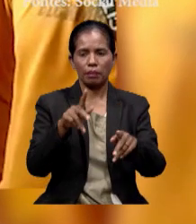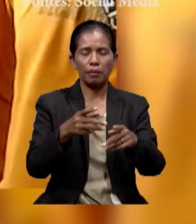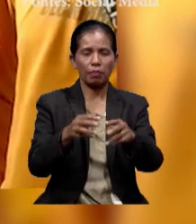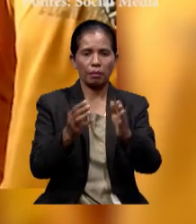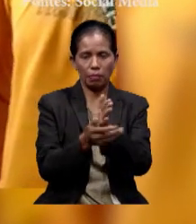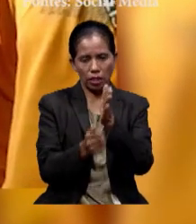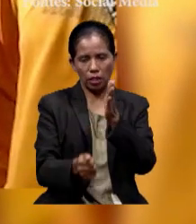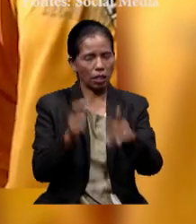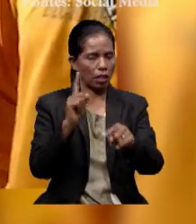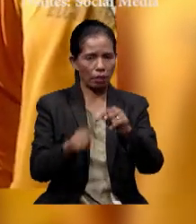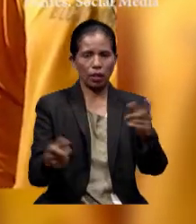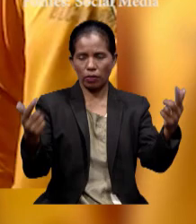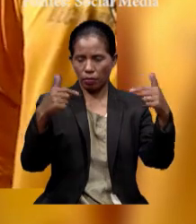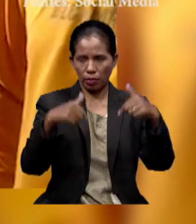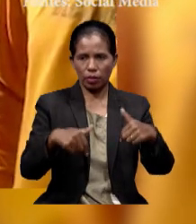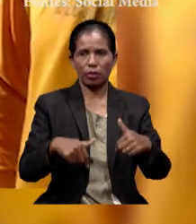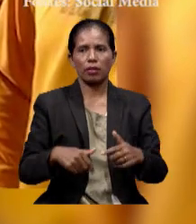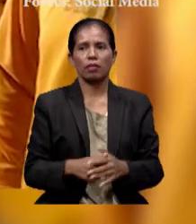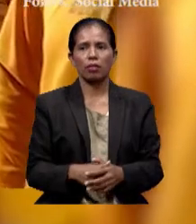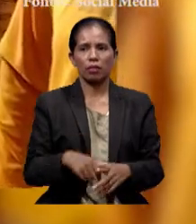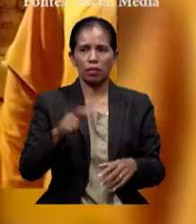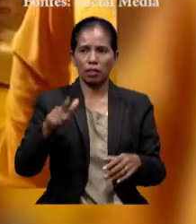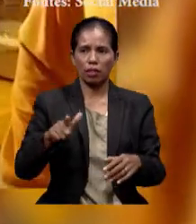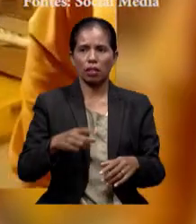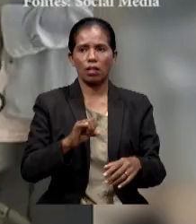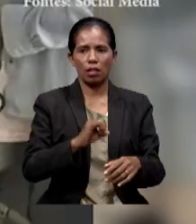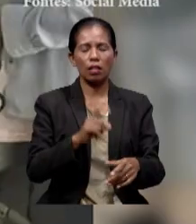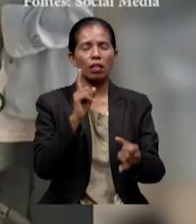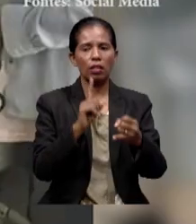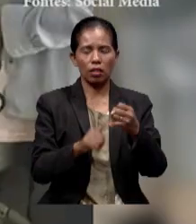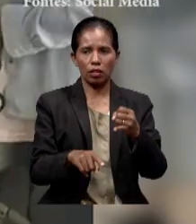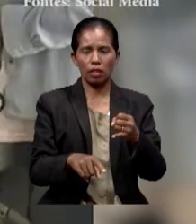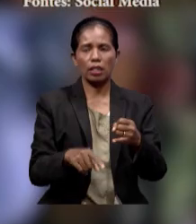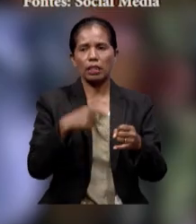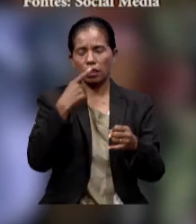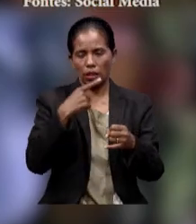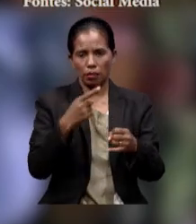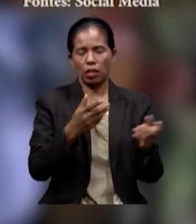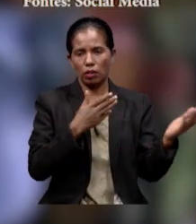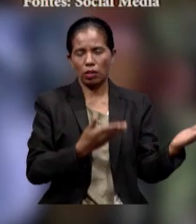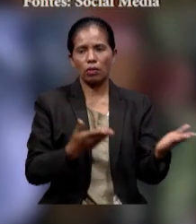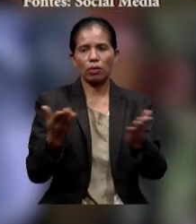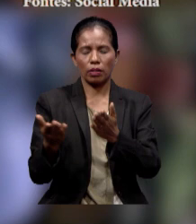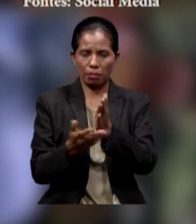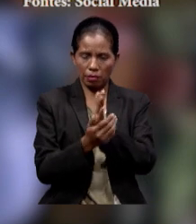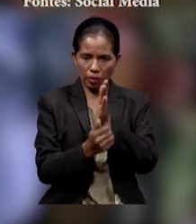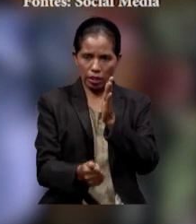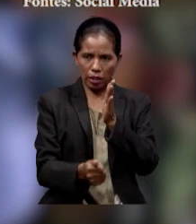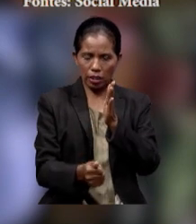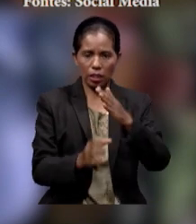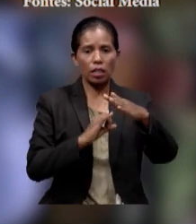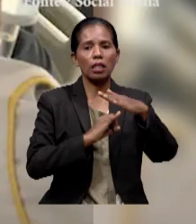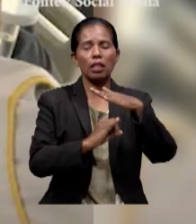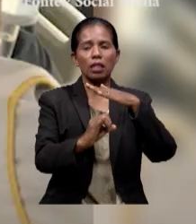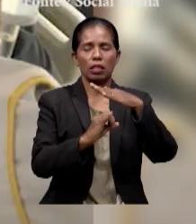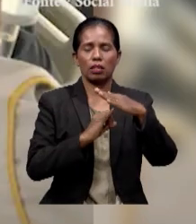nem a casa era nem tem que ou seja how o sistema que importa a mina era nem tem que nem